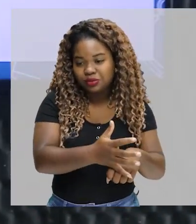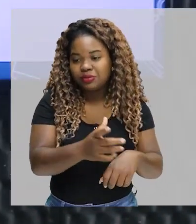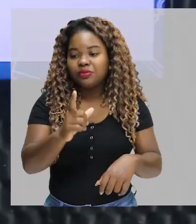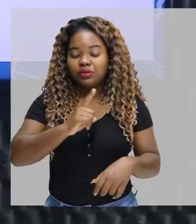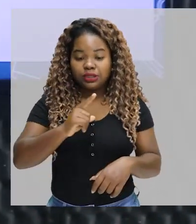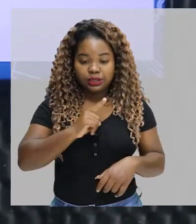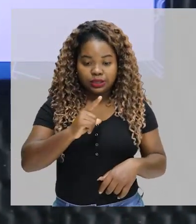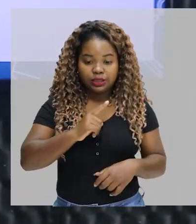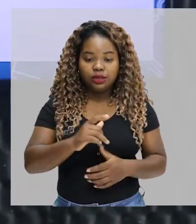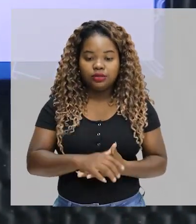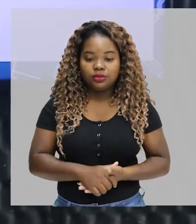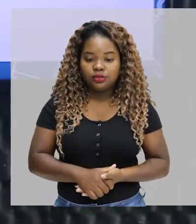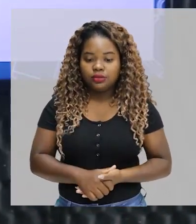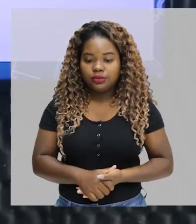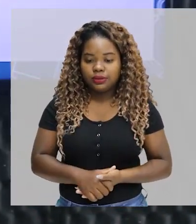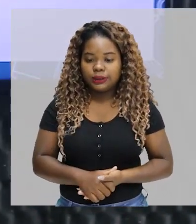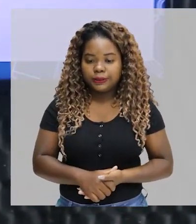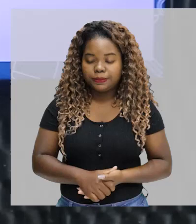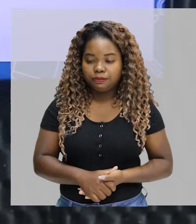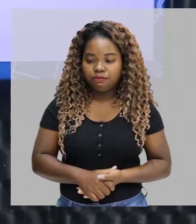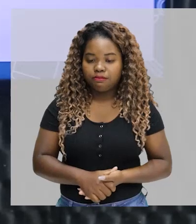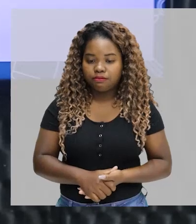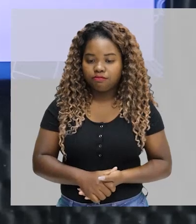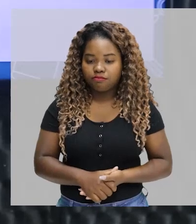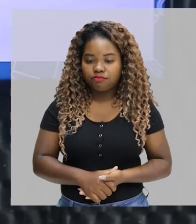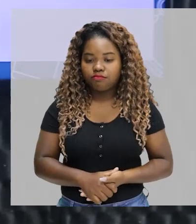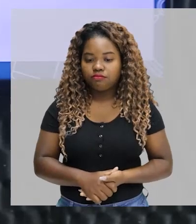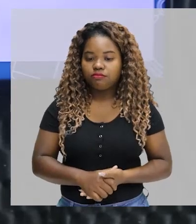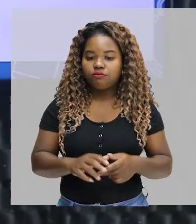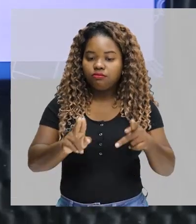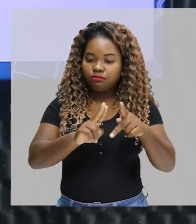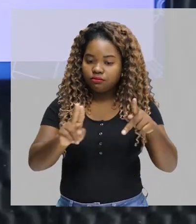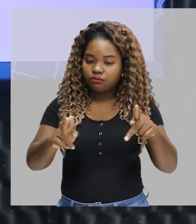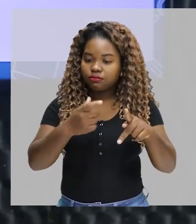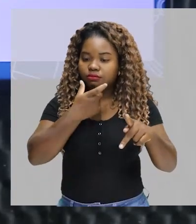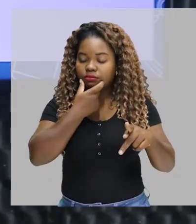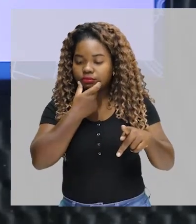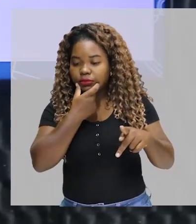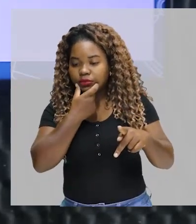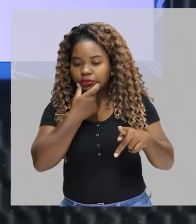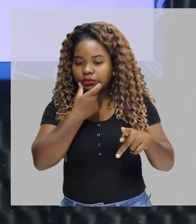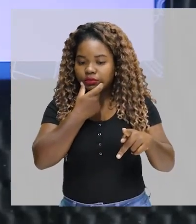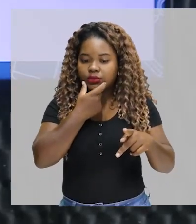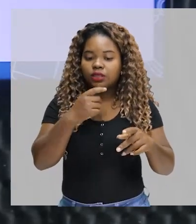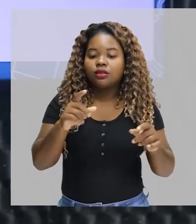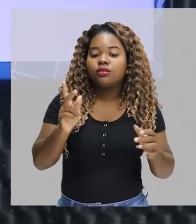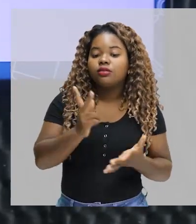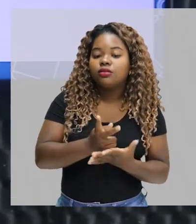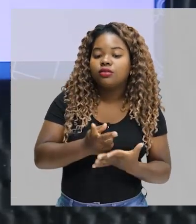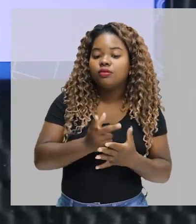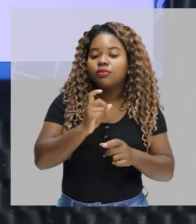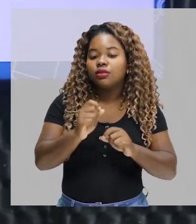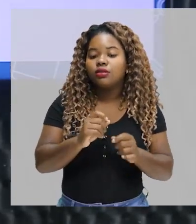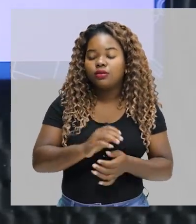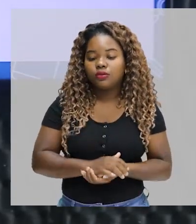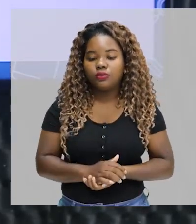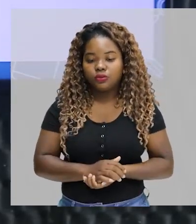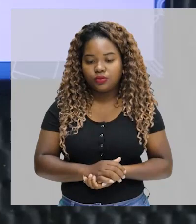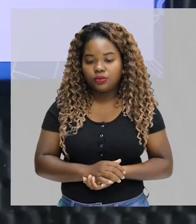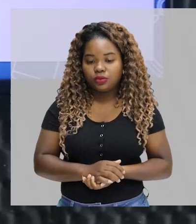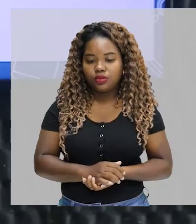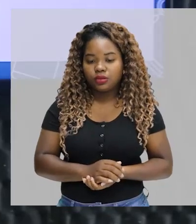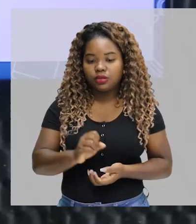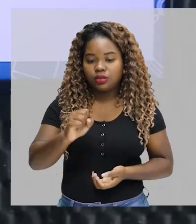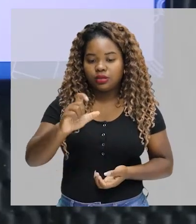da mesma ação. Esses pronomes em inglês, eles sempre vêm acompanhados do sufixo